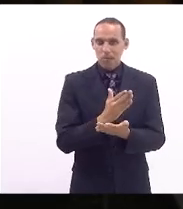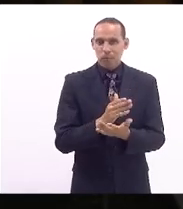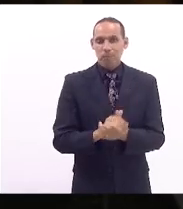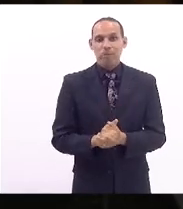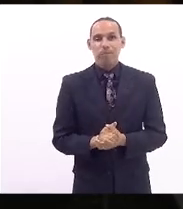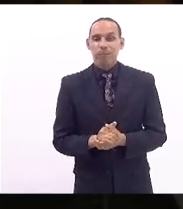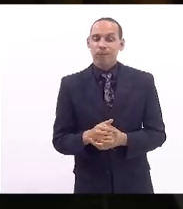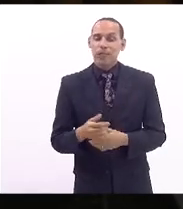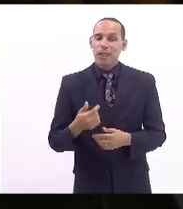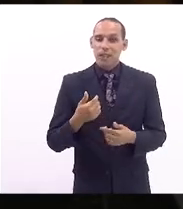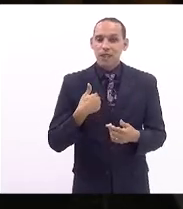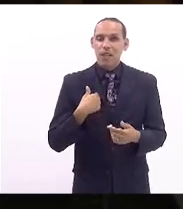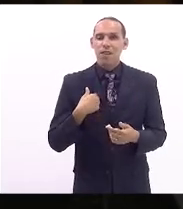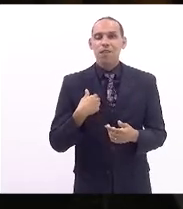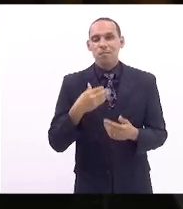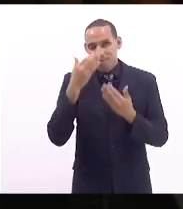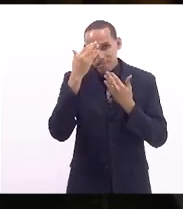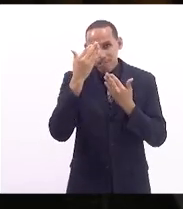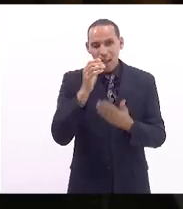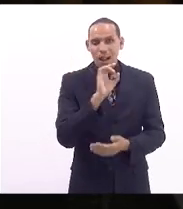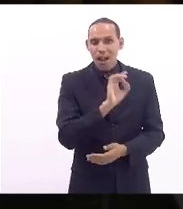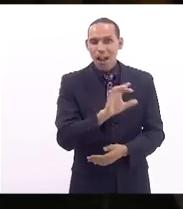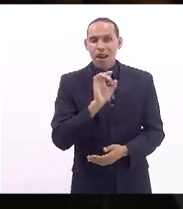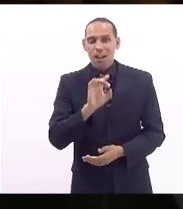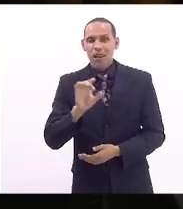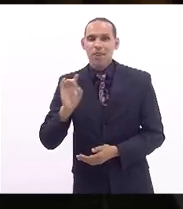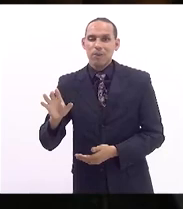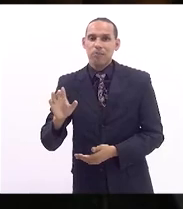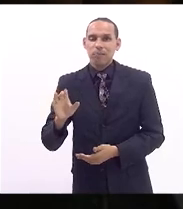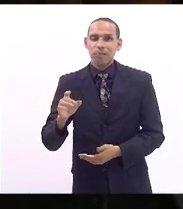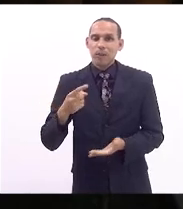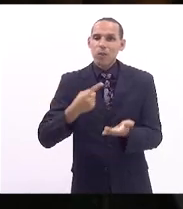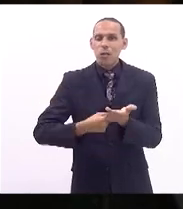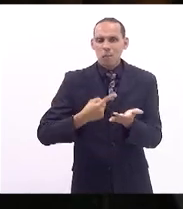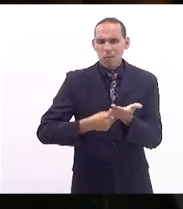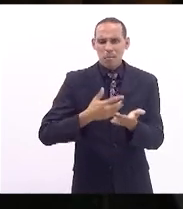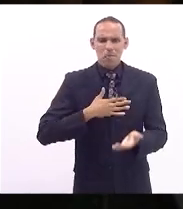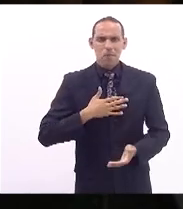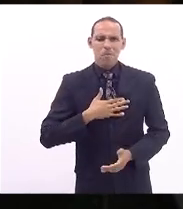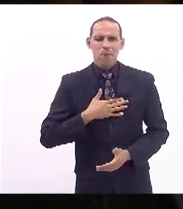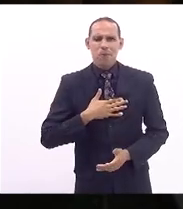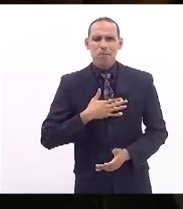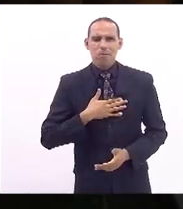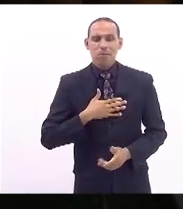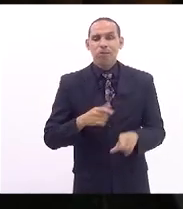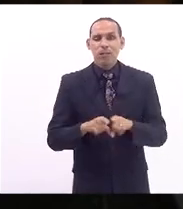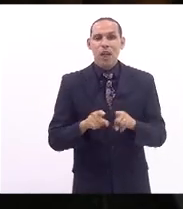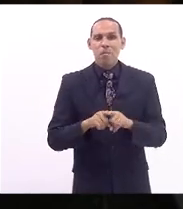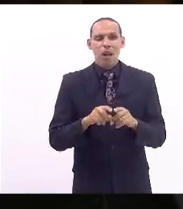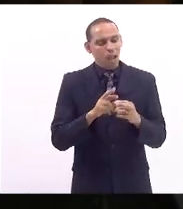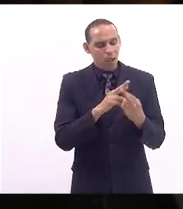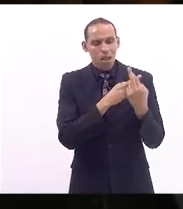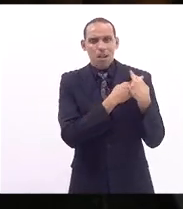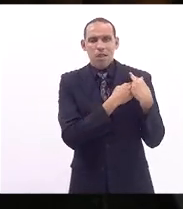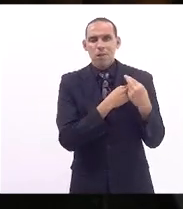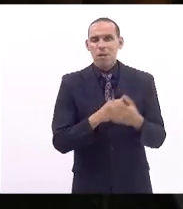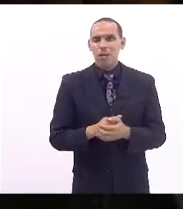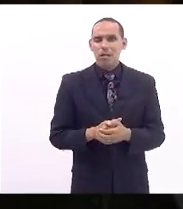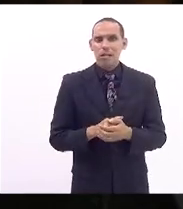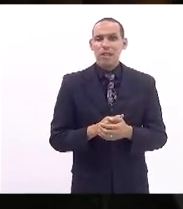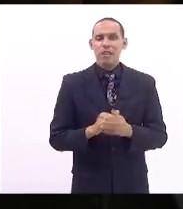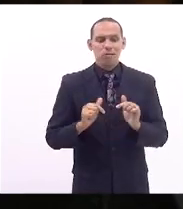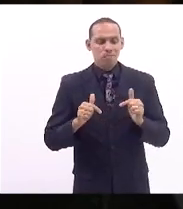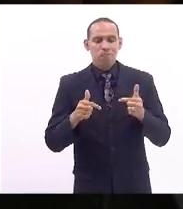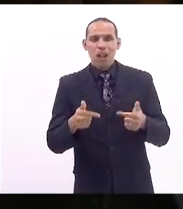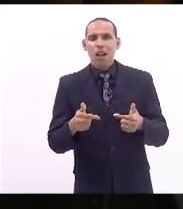e aqui eu quero agradecer a cada um e dizer que o meu compromisso a minha responsabilidade e o